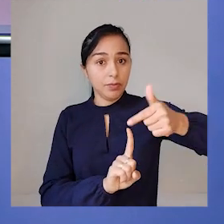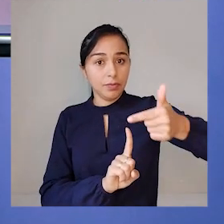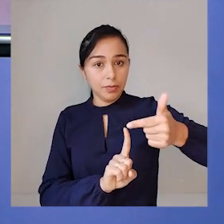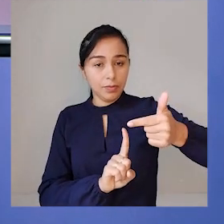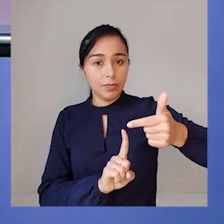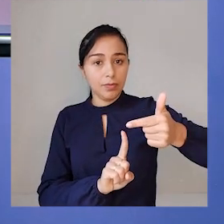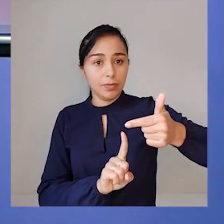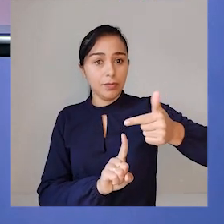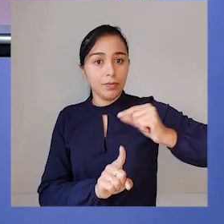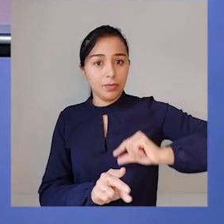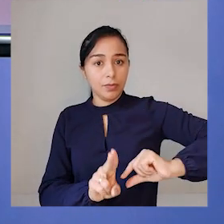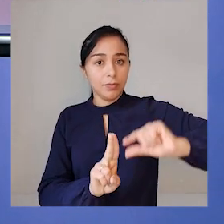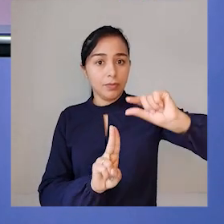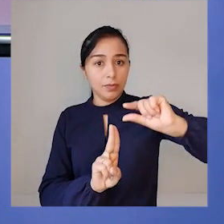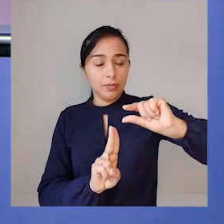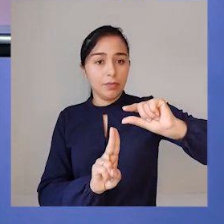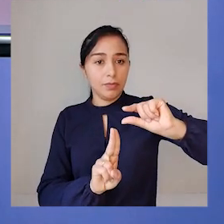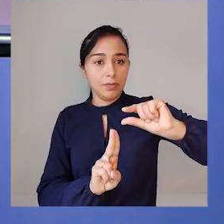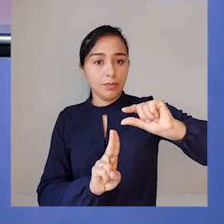nossa unidade,